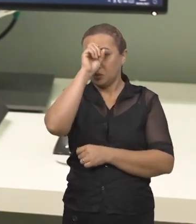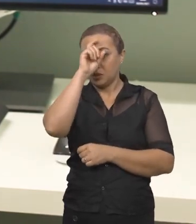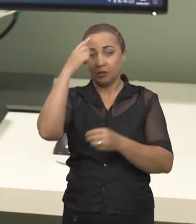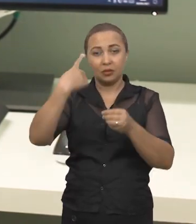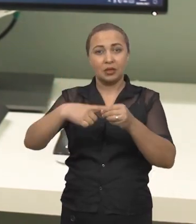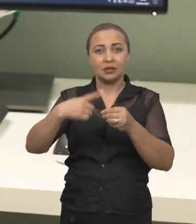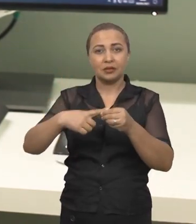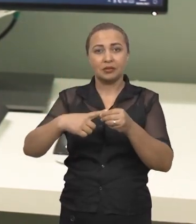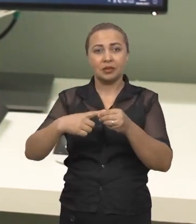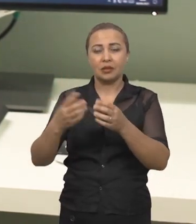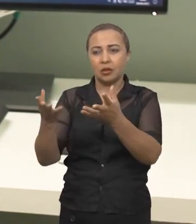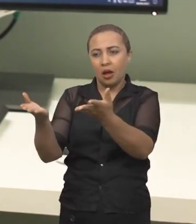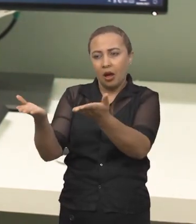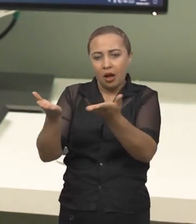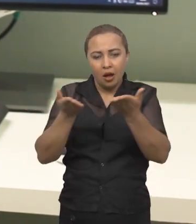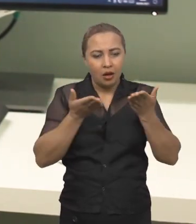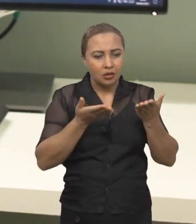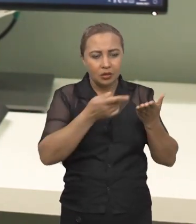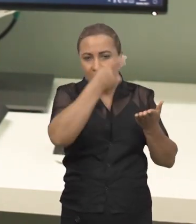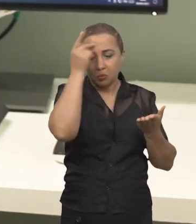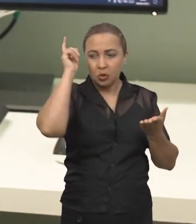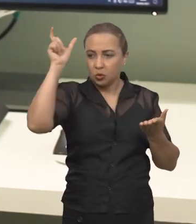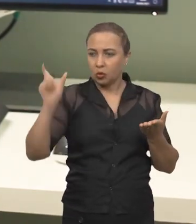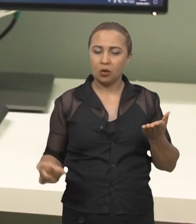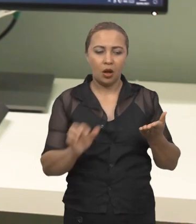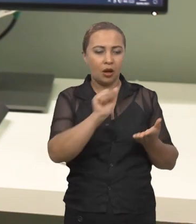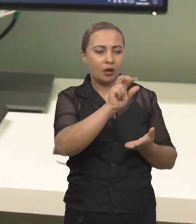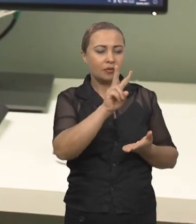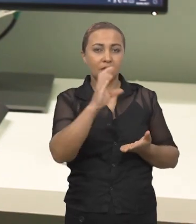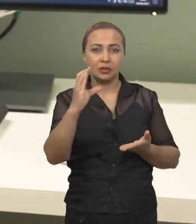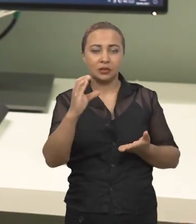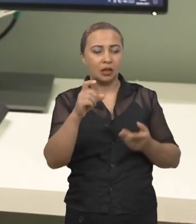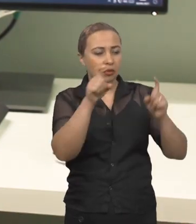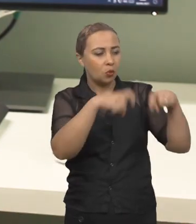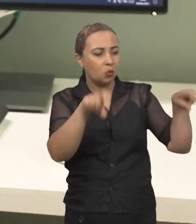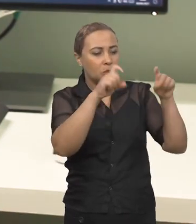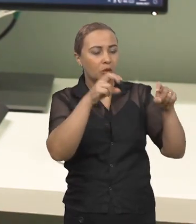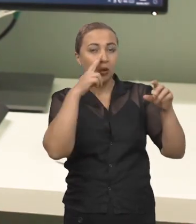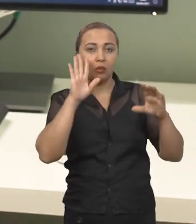interior, quando recebe um paciente com um quadro desse, o software